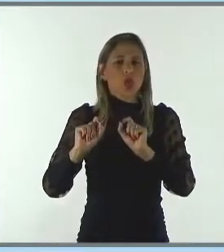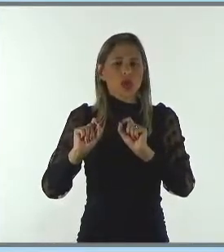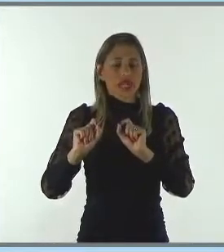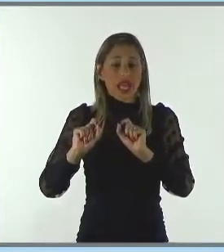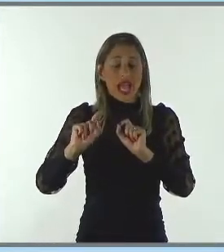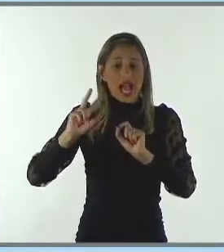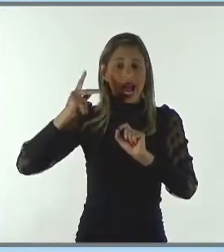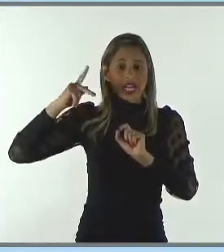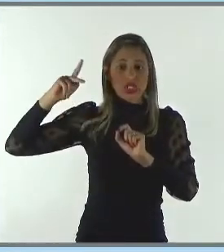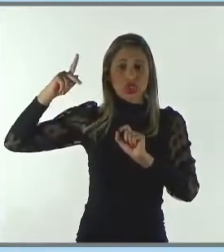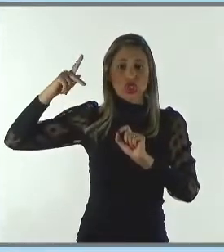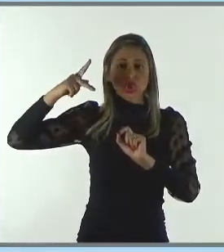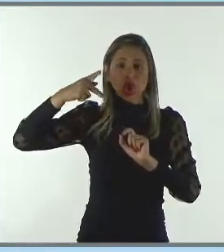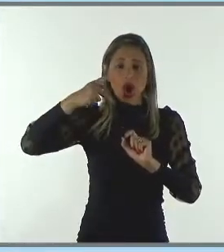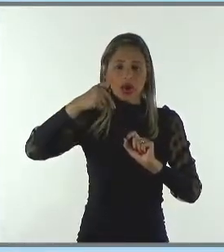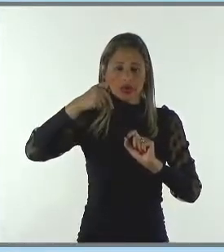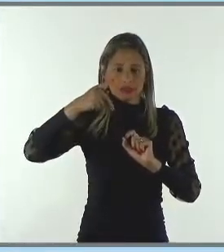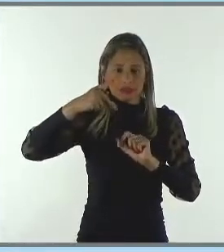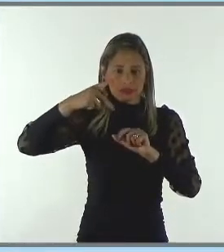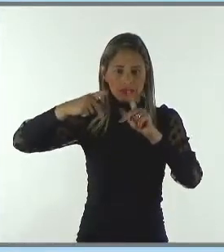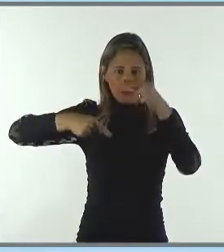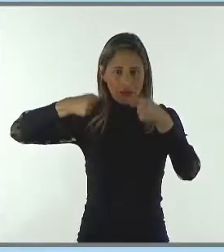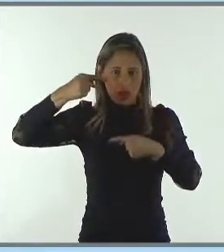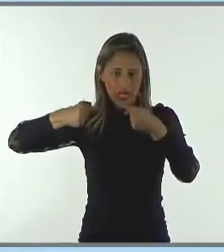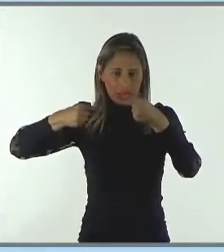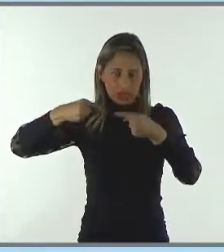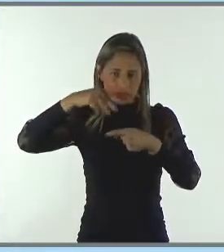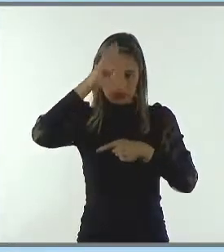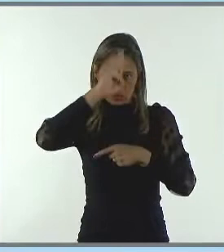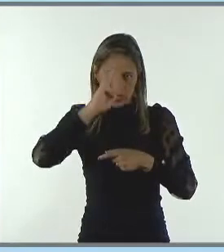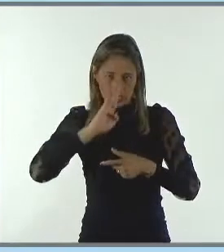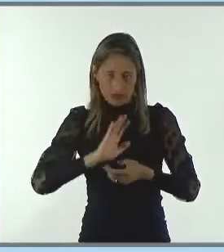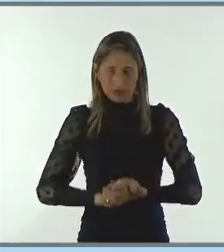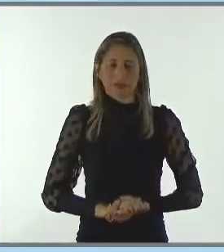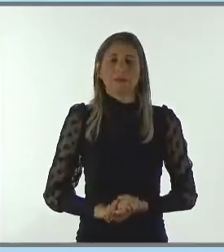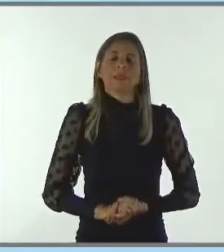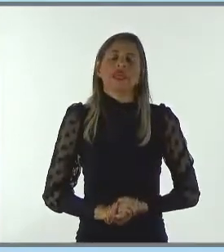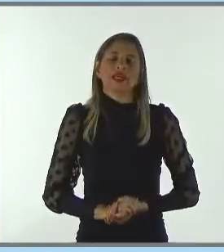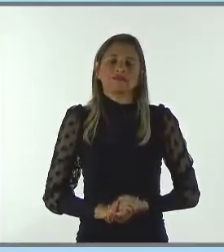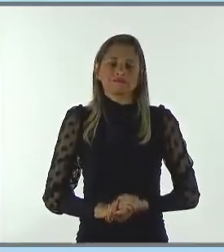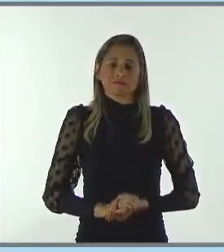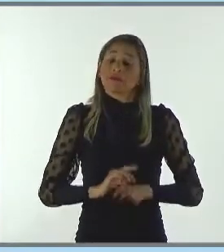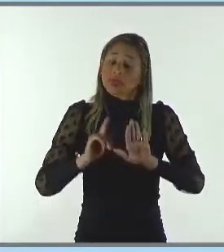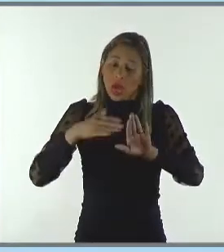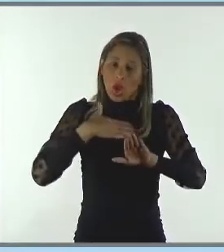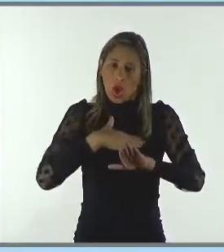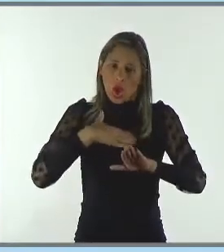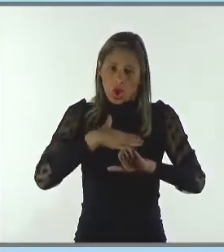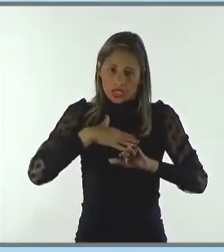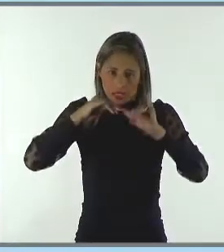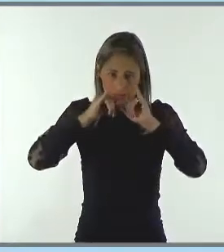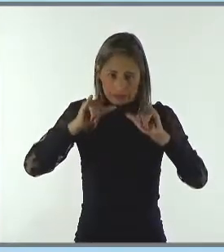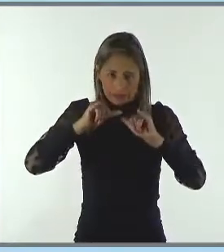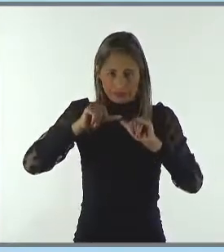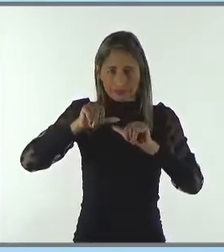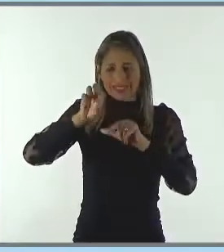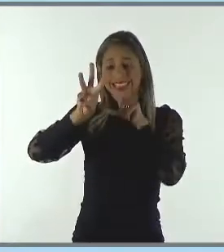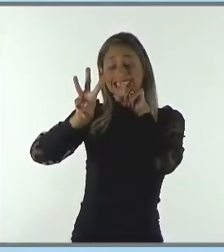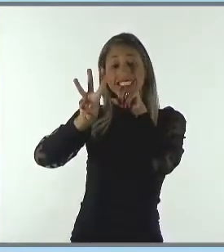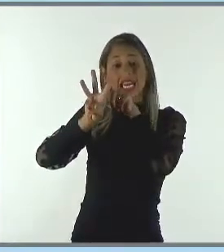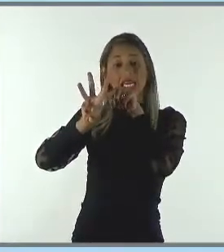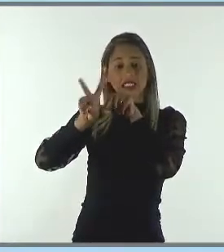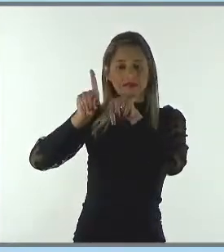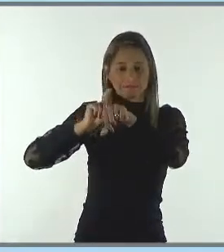história política do Brasil. Então, eu gostaria de dividir esse meu comentário hoje em três momentos bem